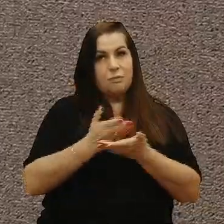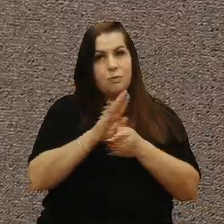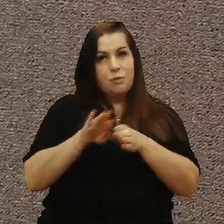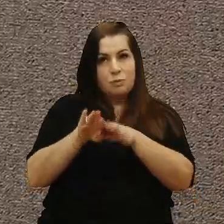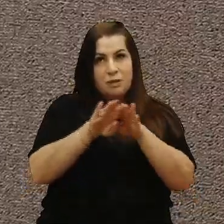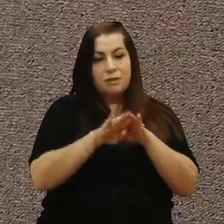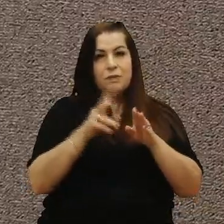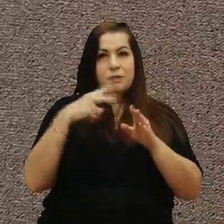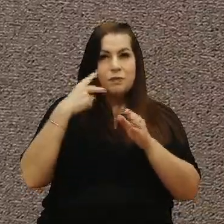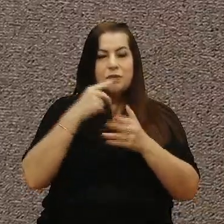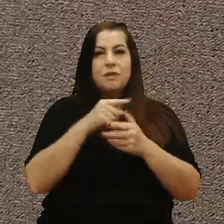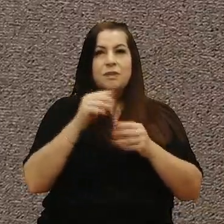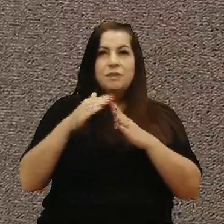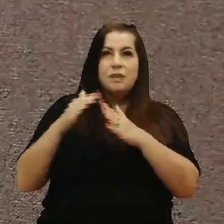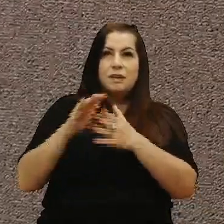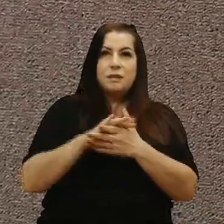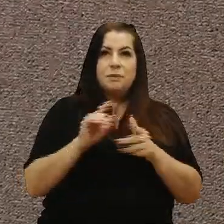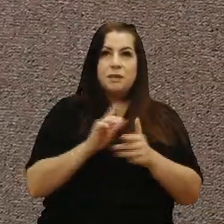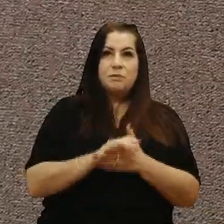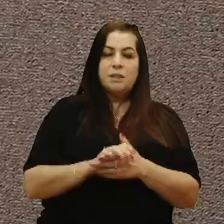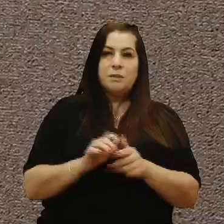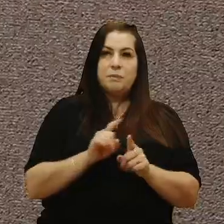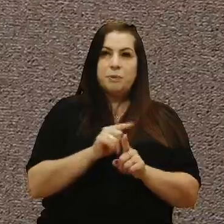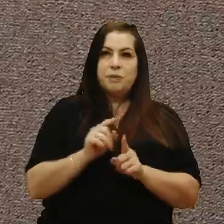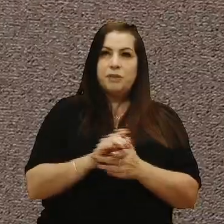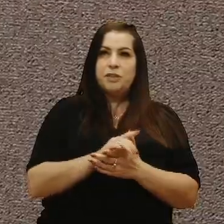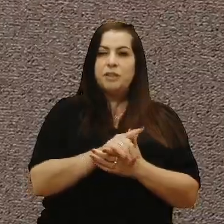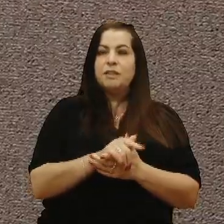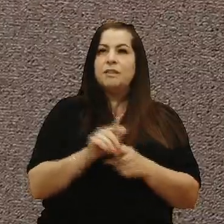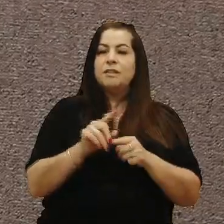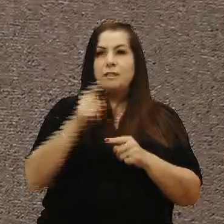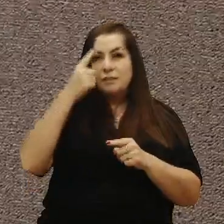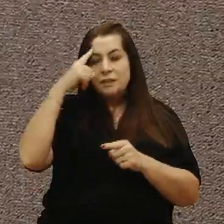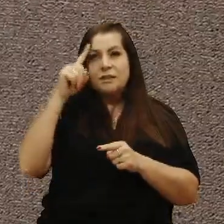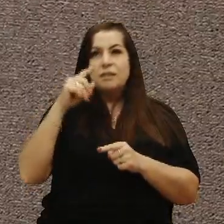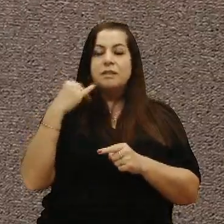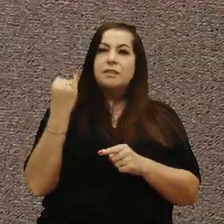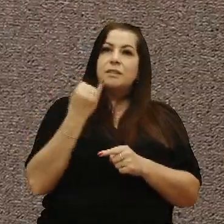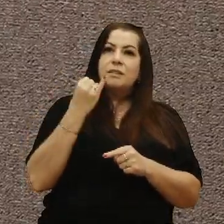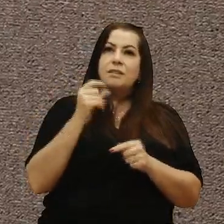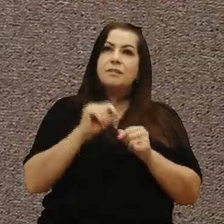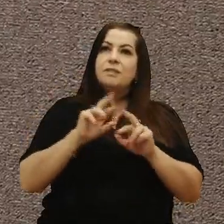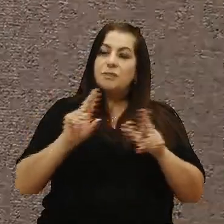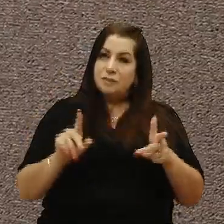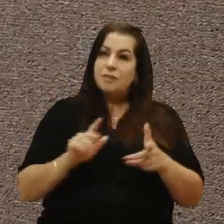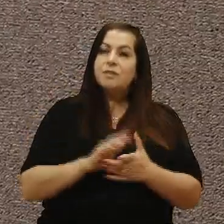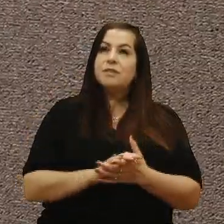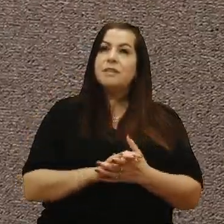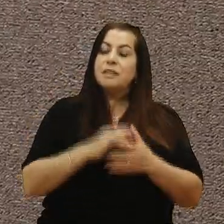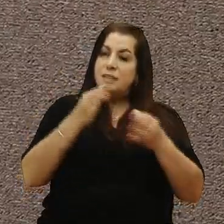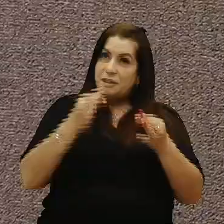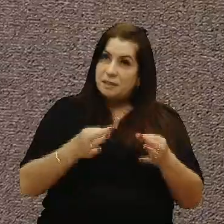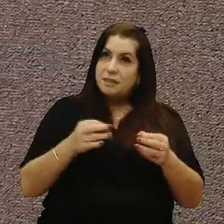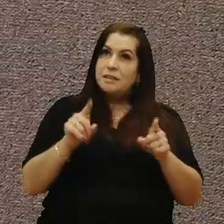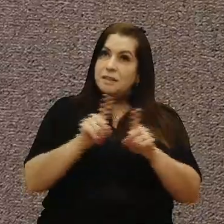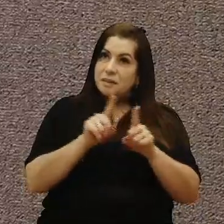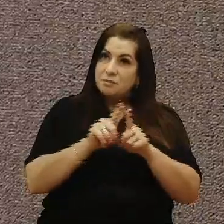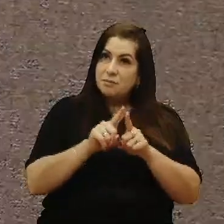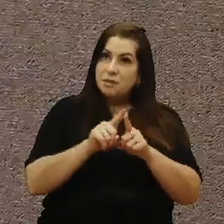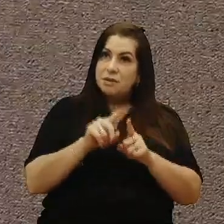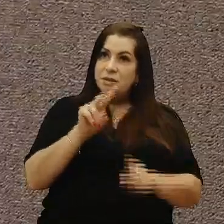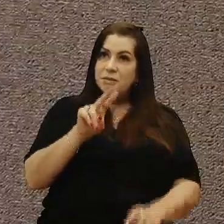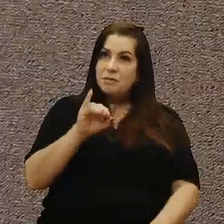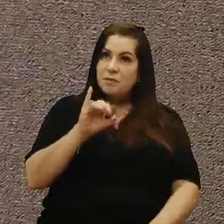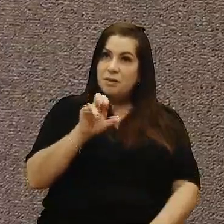dos colegas vereadores dessa casa, reconhecendo essa iniciativa que é tão importante e que faz tanta diferença. E tenho certeza também que o